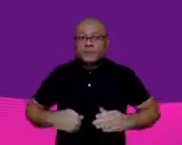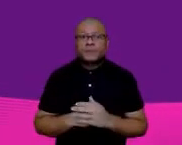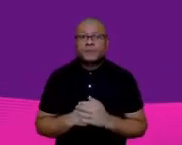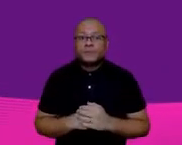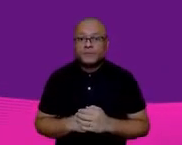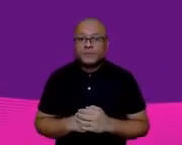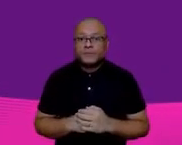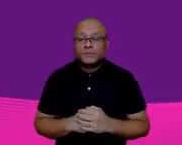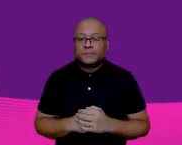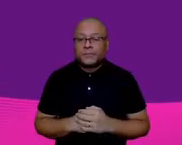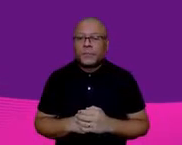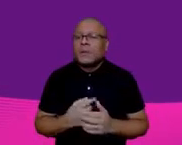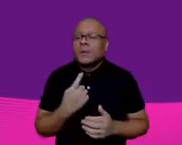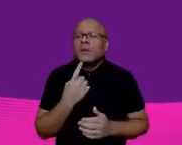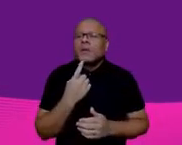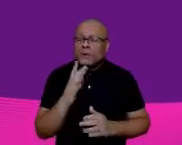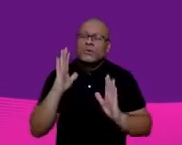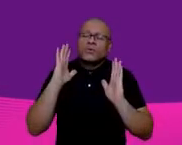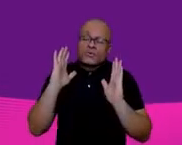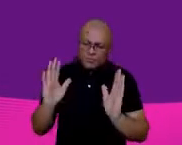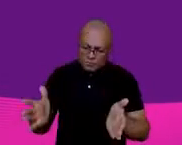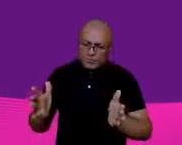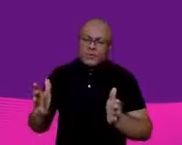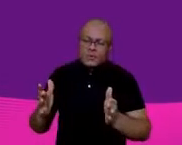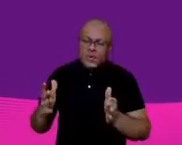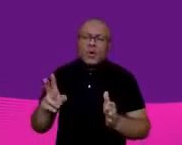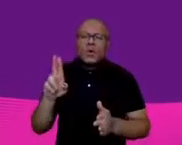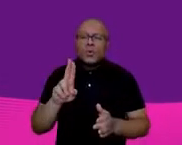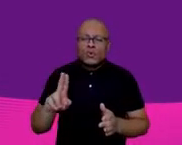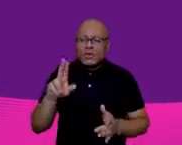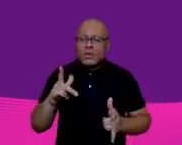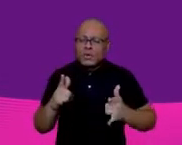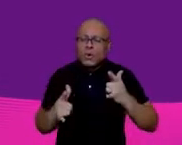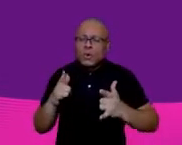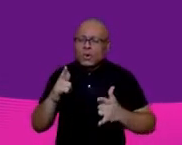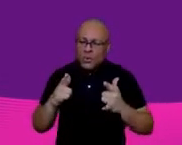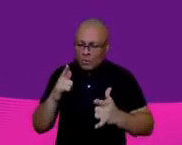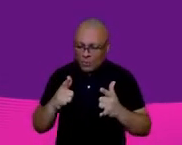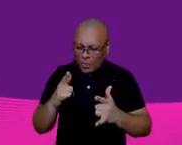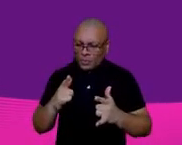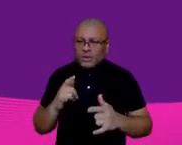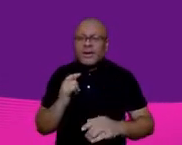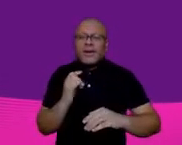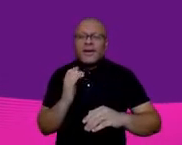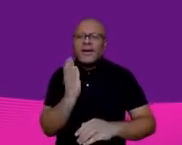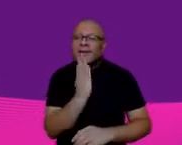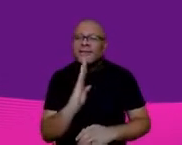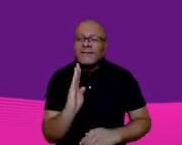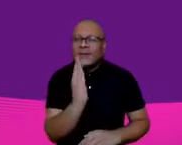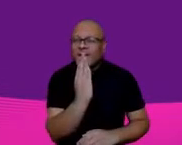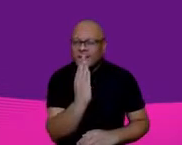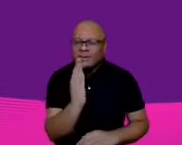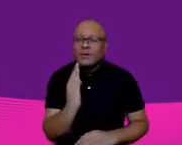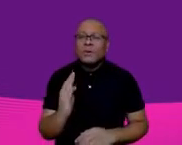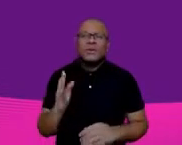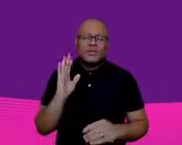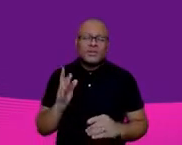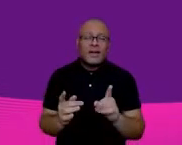Eu faço procedimentos por navegação ou robótica já há 15 dos meus 16 anos na